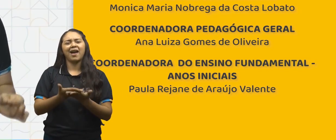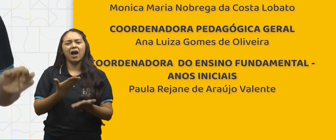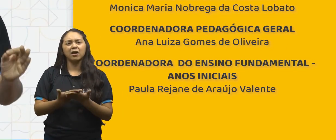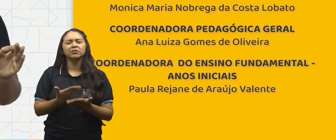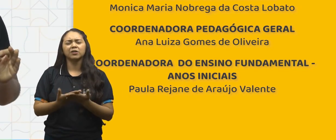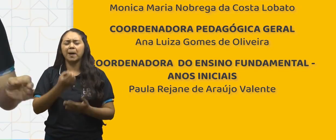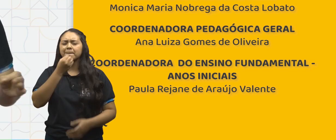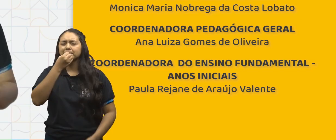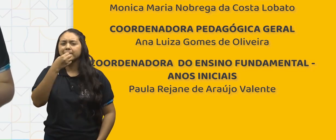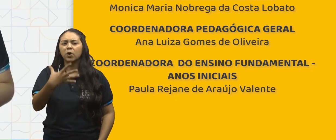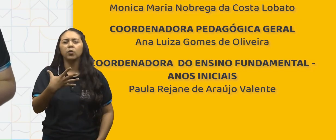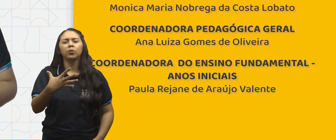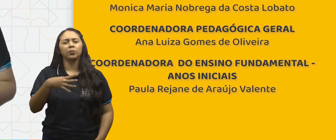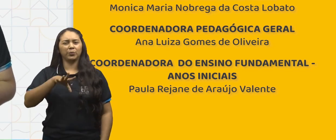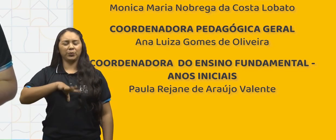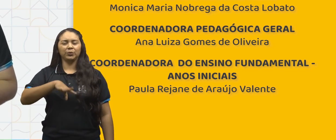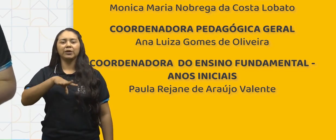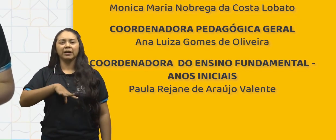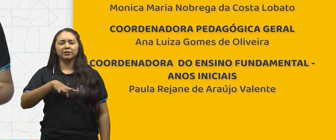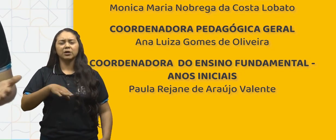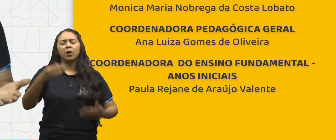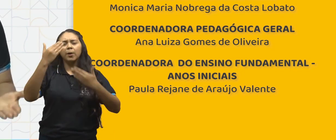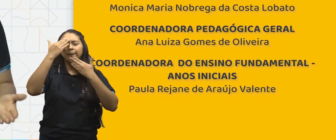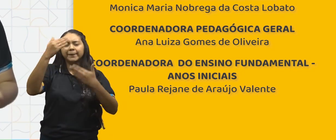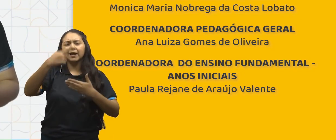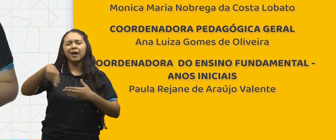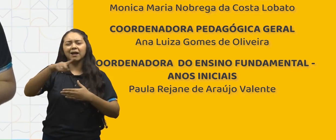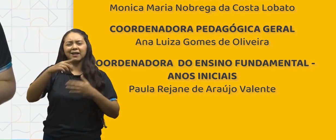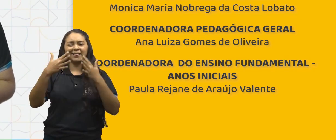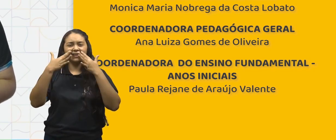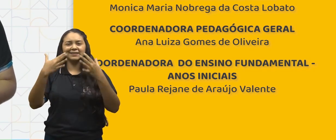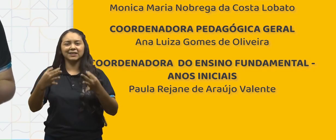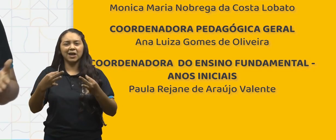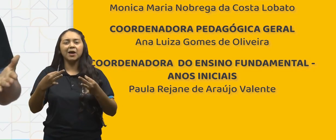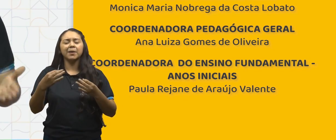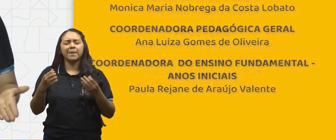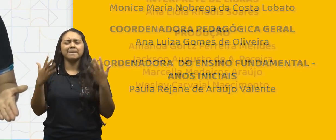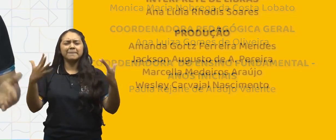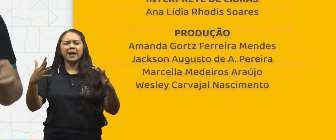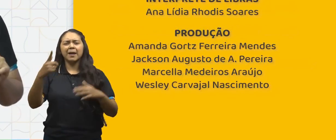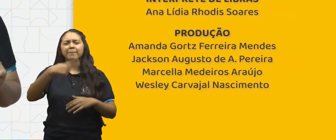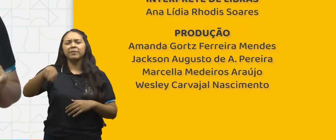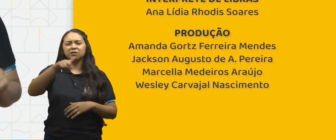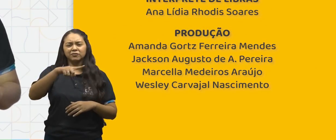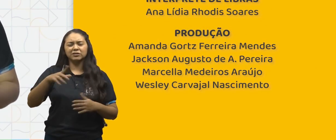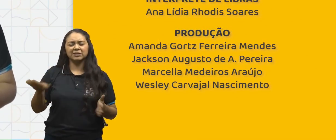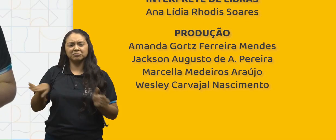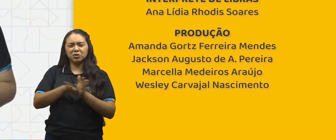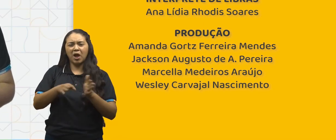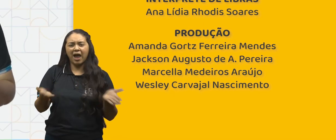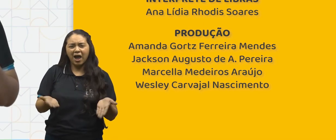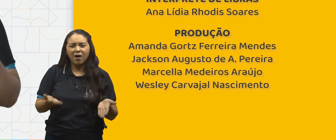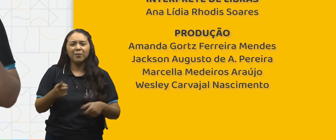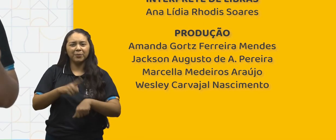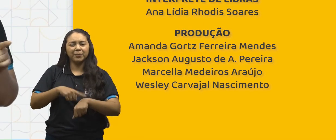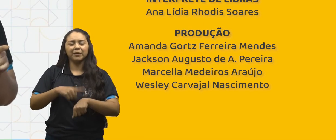mais uma aula produtiva de língua portuguesa. Obrigada pela sua atenção e parabéns por ter chegado